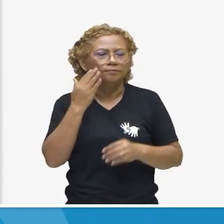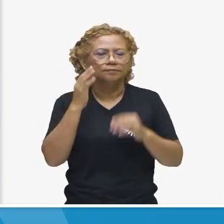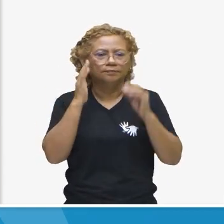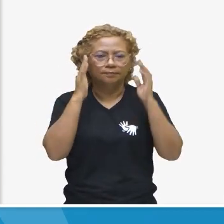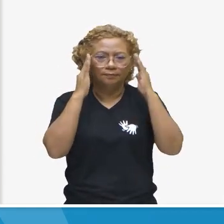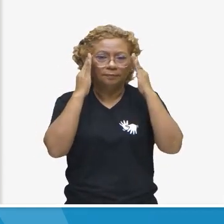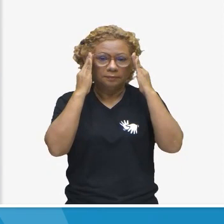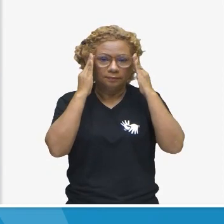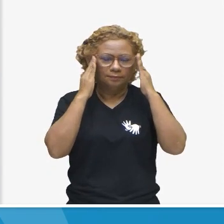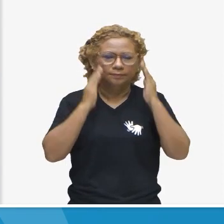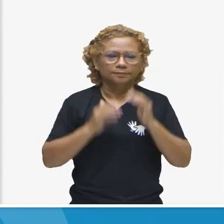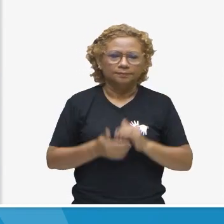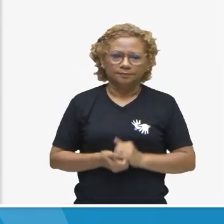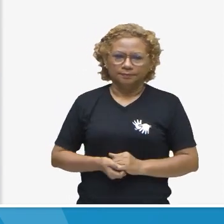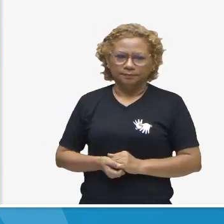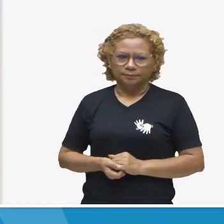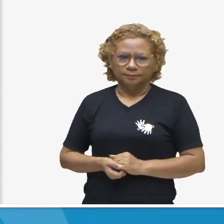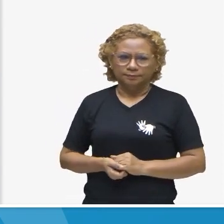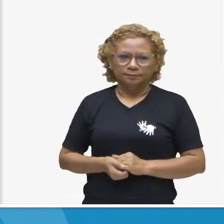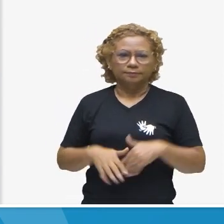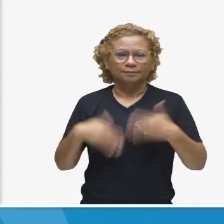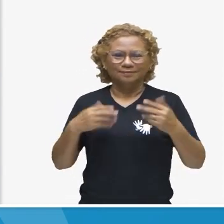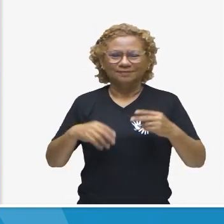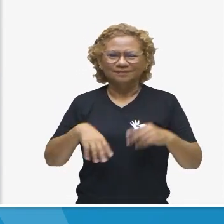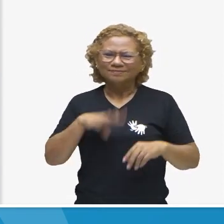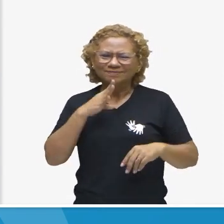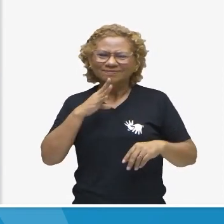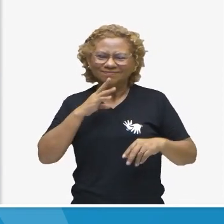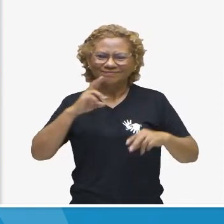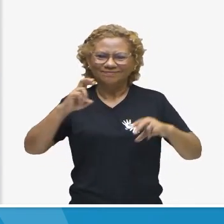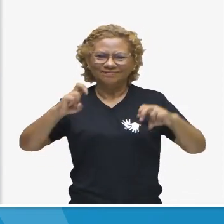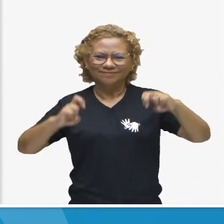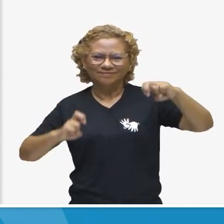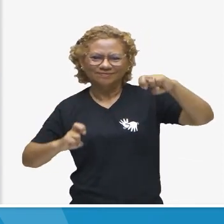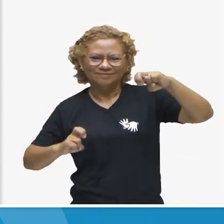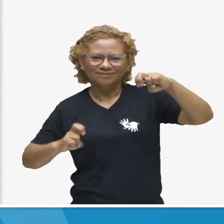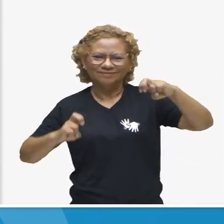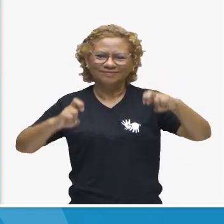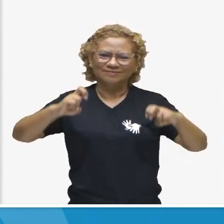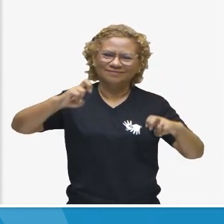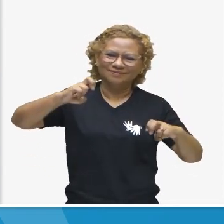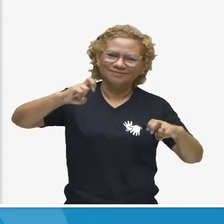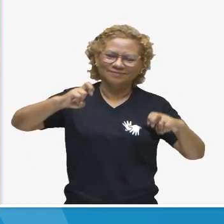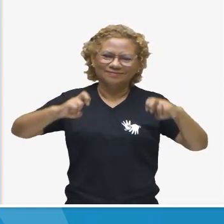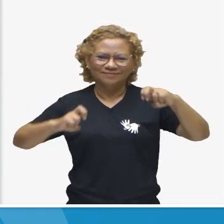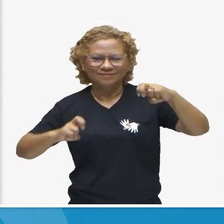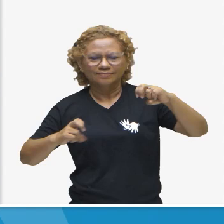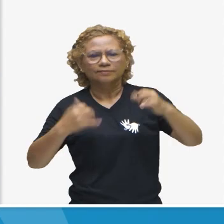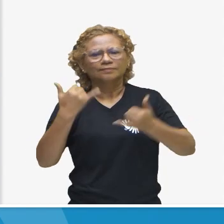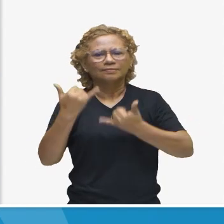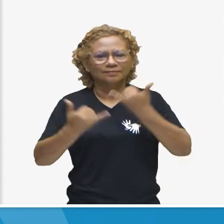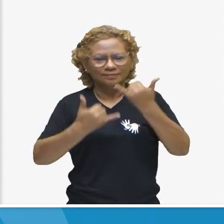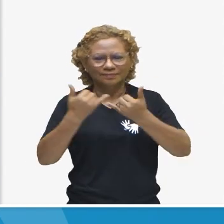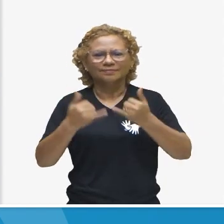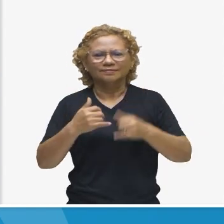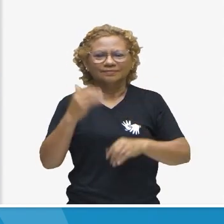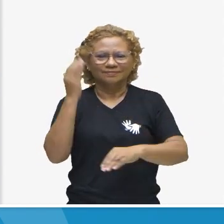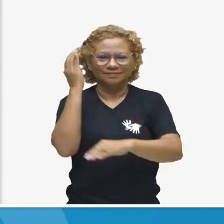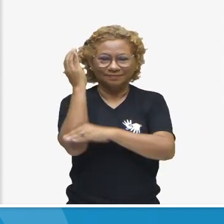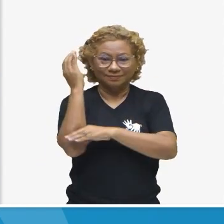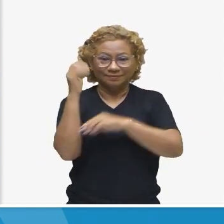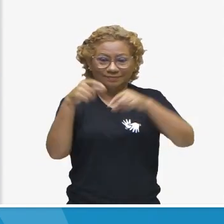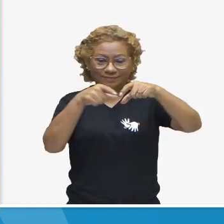Vejam só, gangorra é um brinquedo que consiste de uma tábua longa e